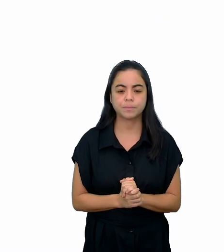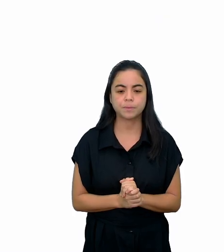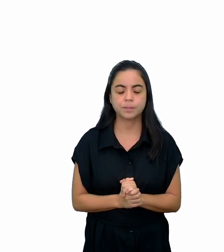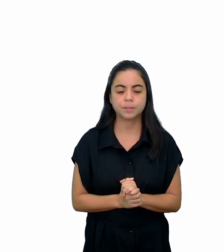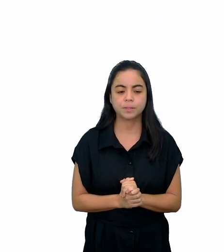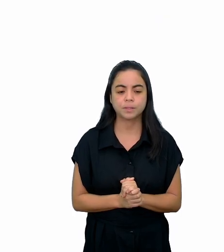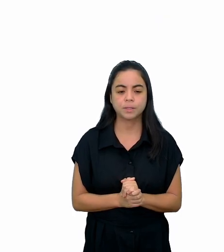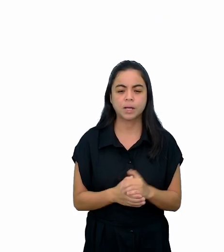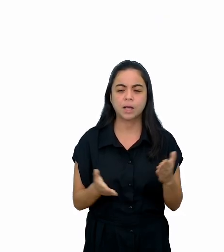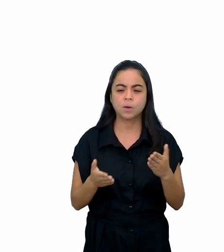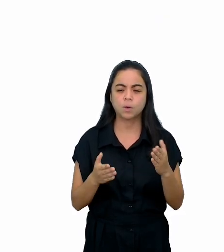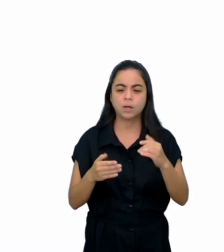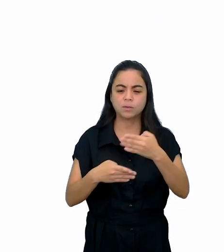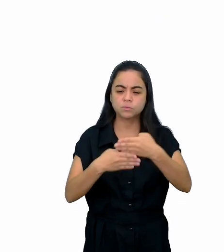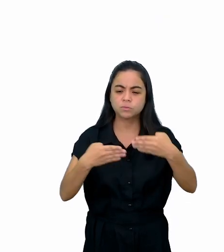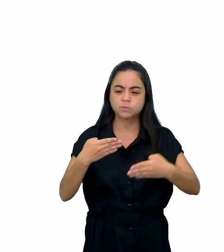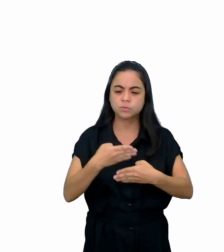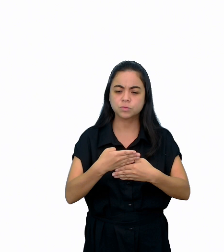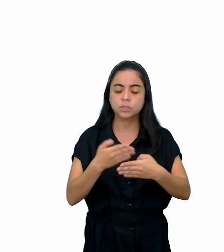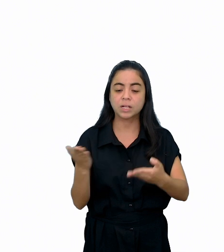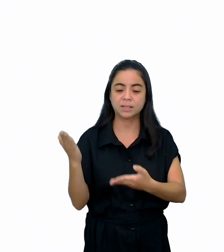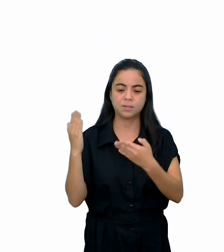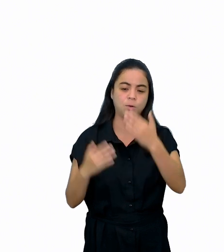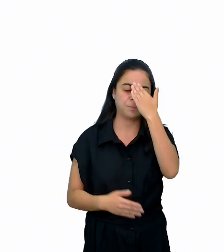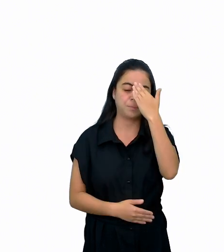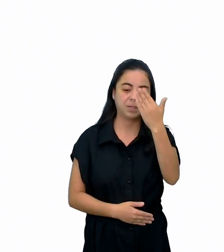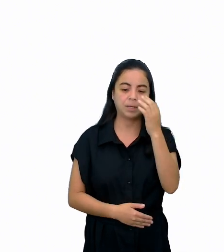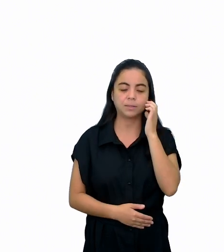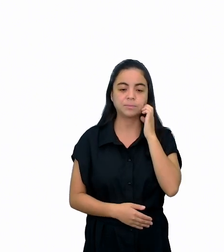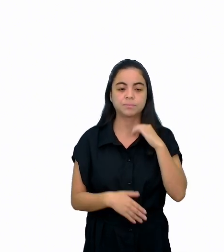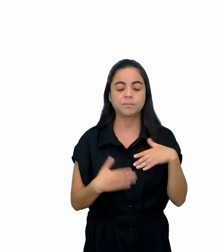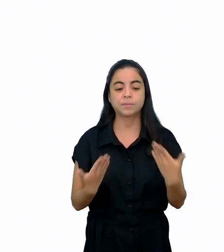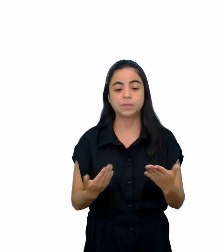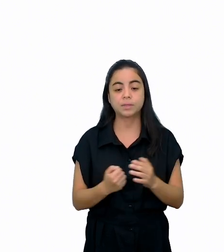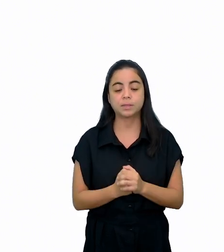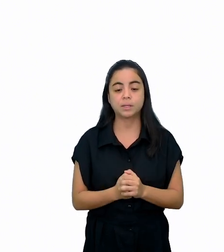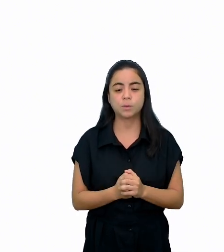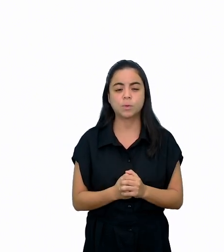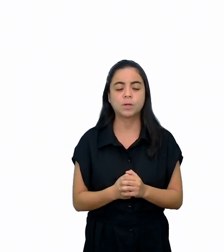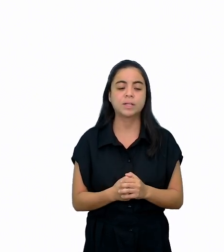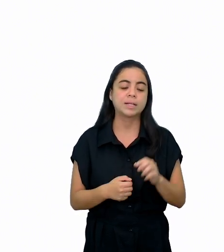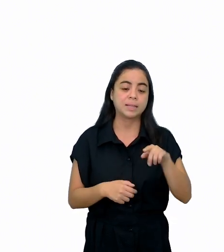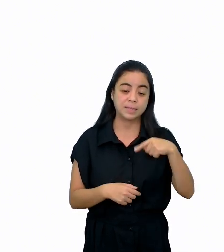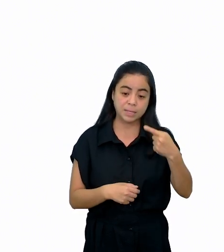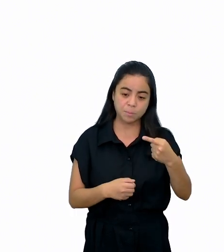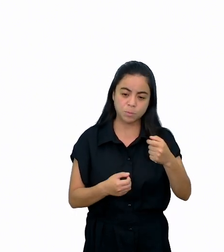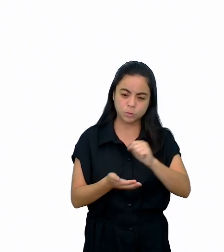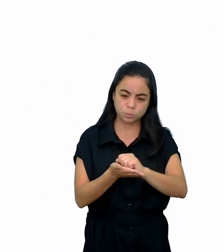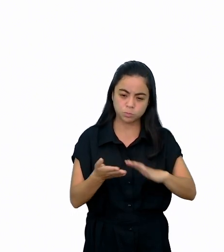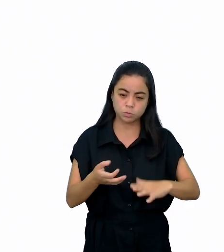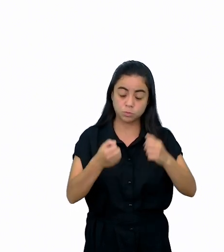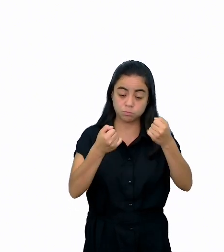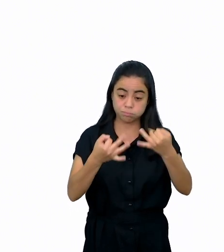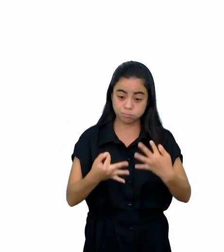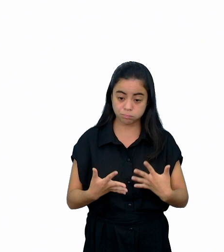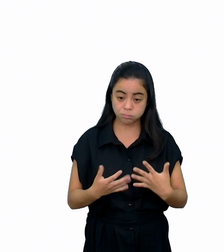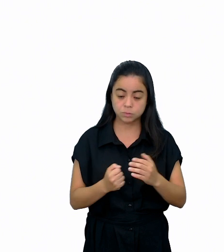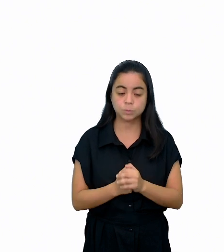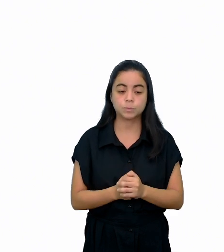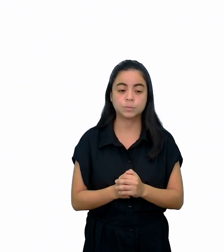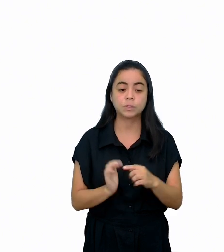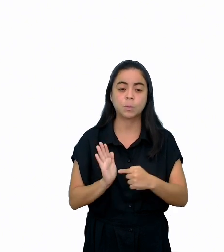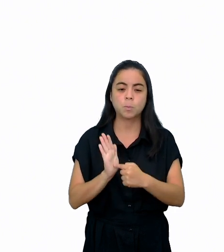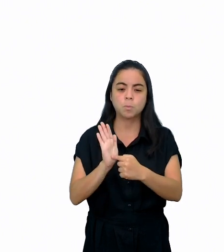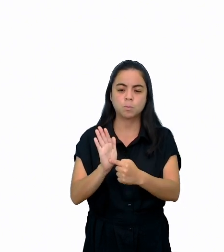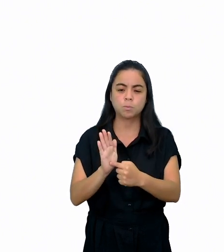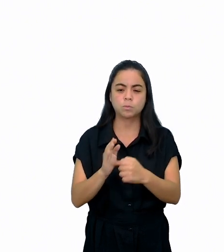eu acho que é um slide antes. Isso, obrigada. Então, após essa exploração, né, a gente deve oferecer condições